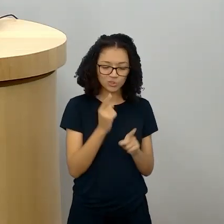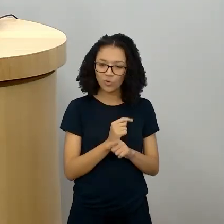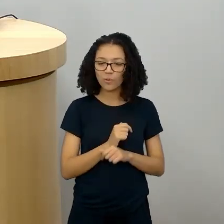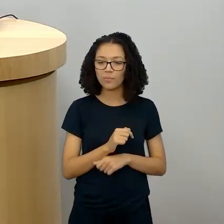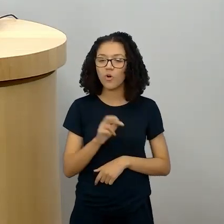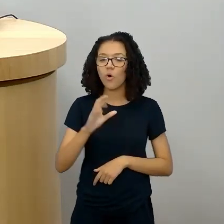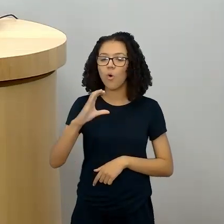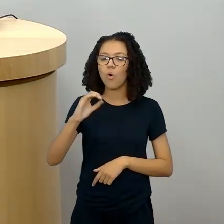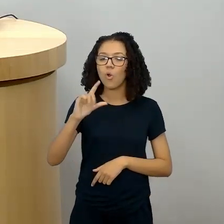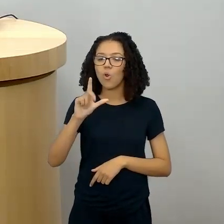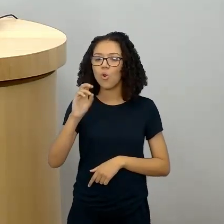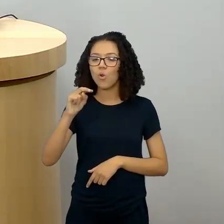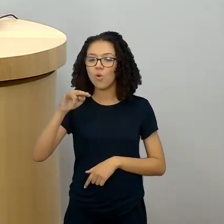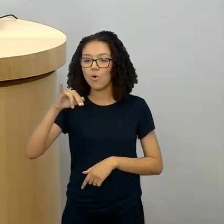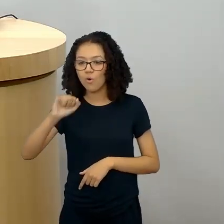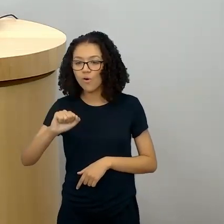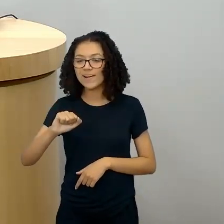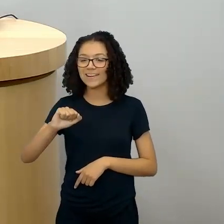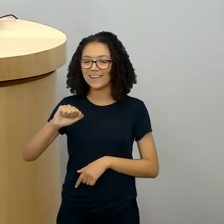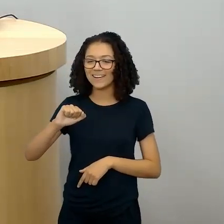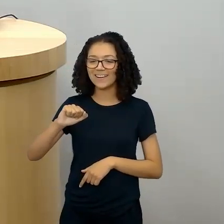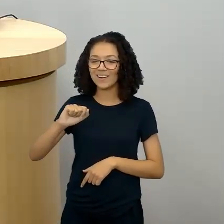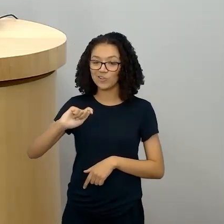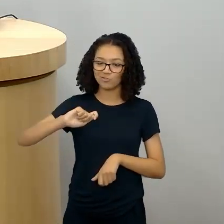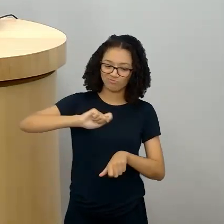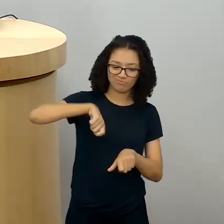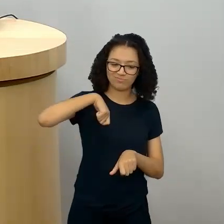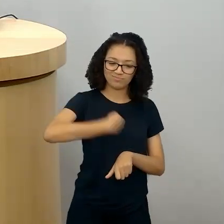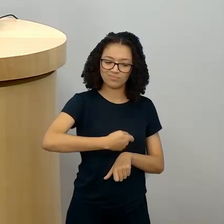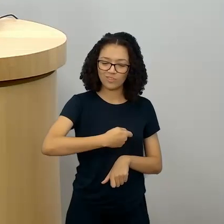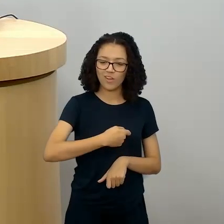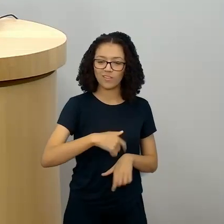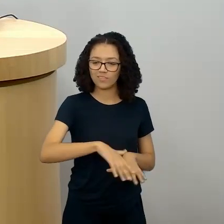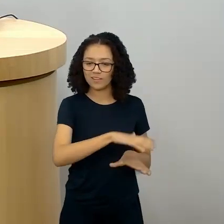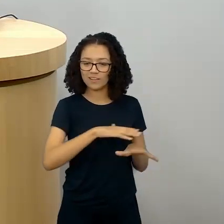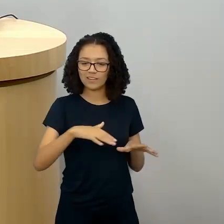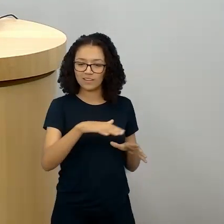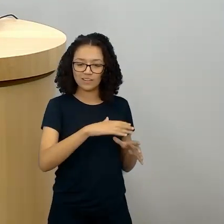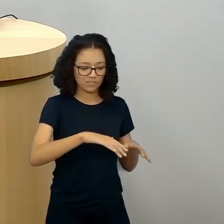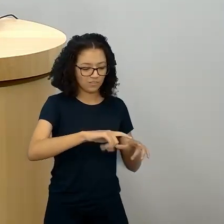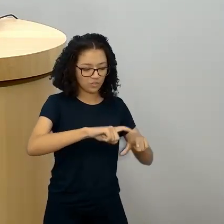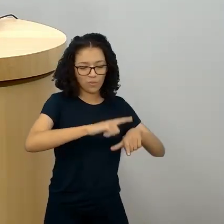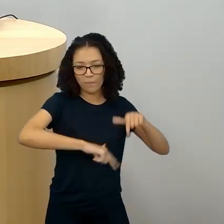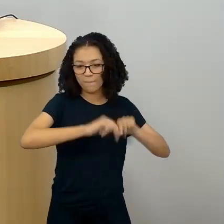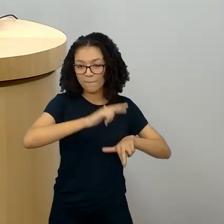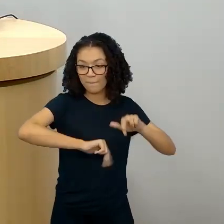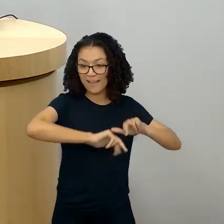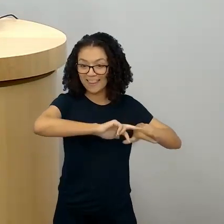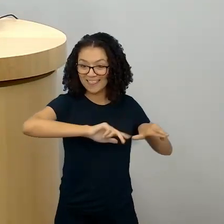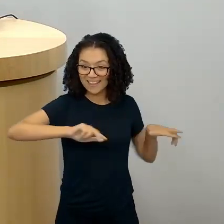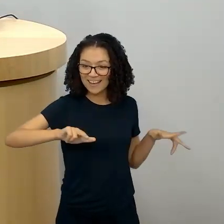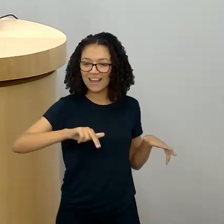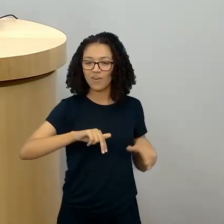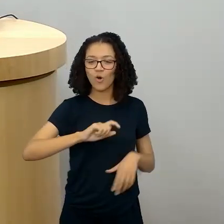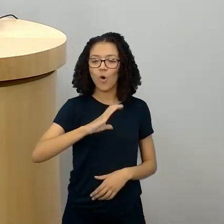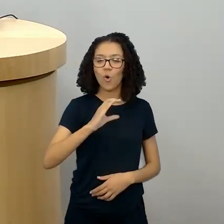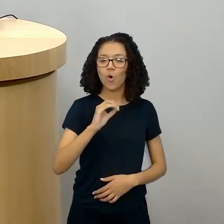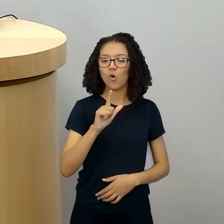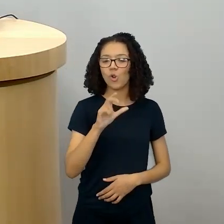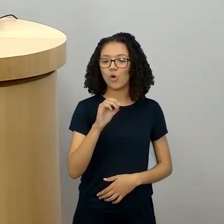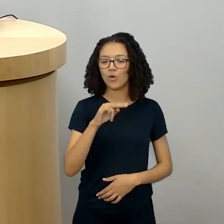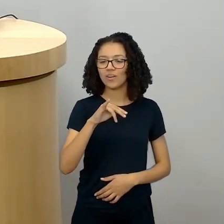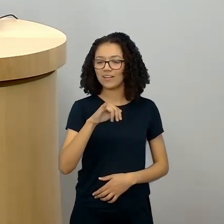Polônia. O nome, né, ela com o marido, a Polônia, né, que legal pra caramba. Mas,